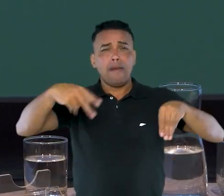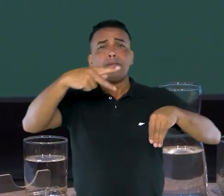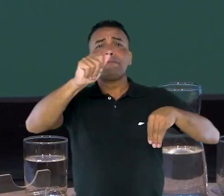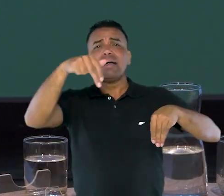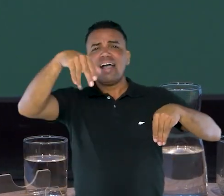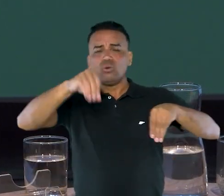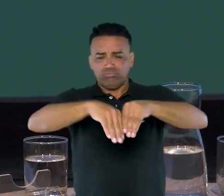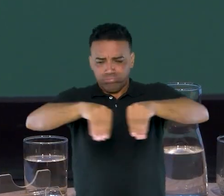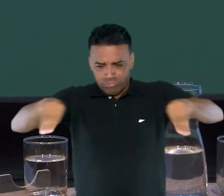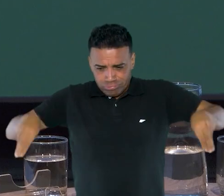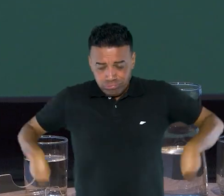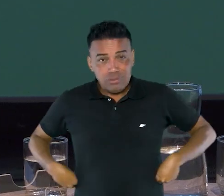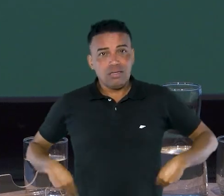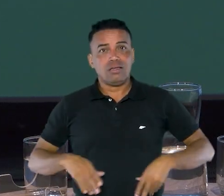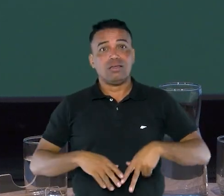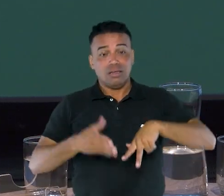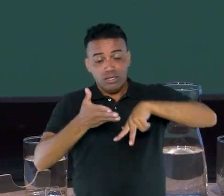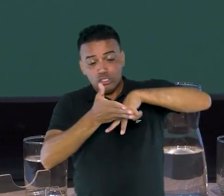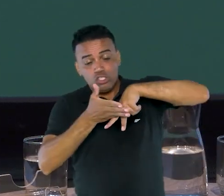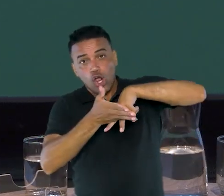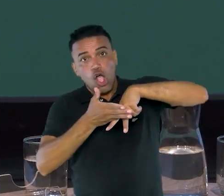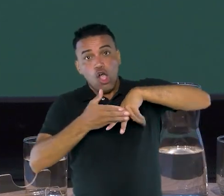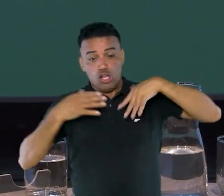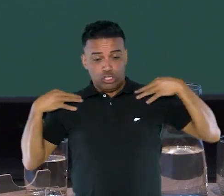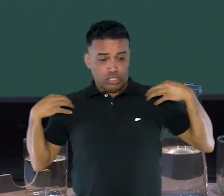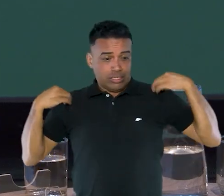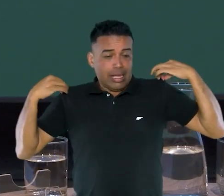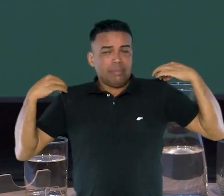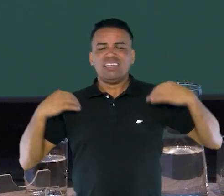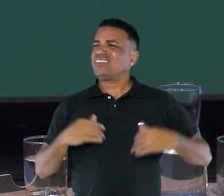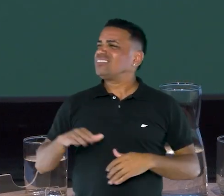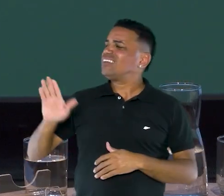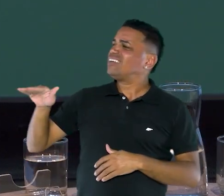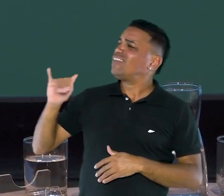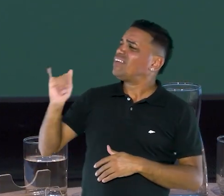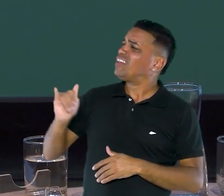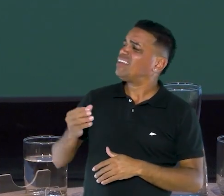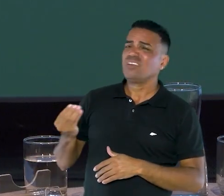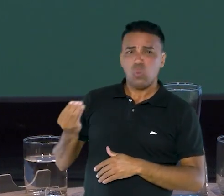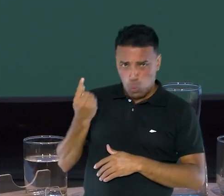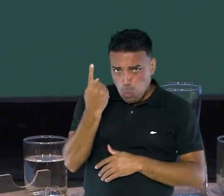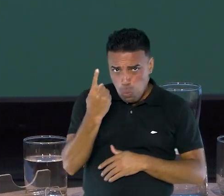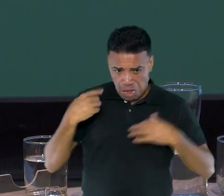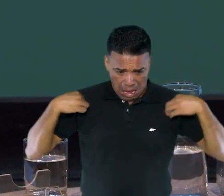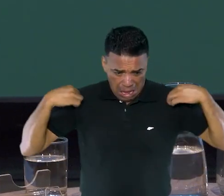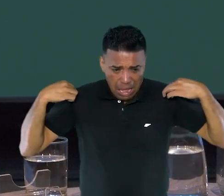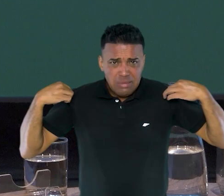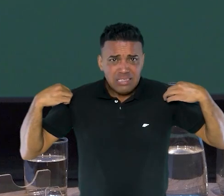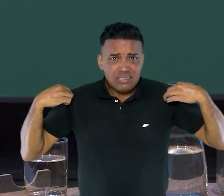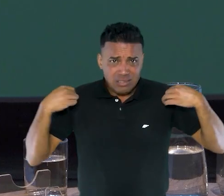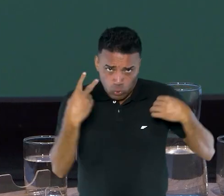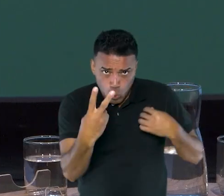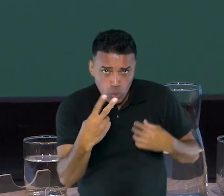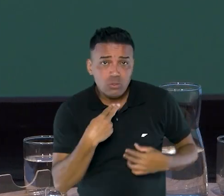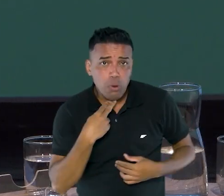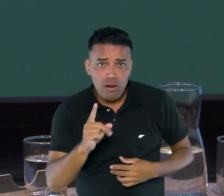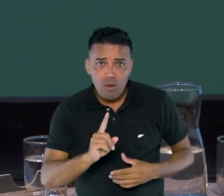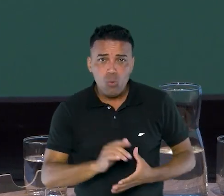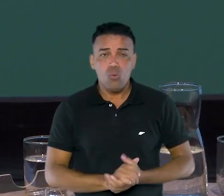Pedaço de pano. Um shorts e uma camiseta. Eu falei, Ani, uma camiseta? Pode ser